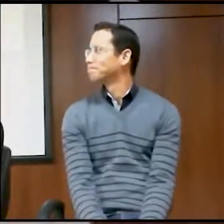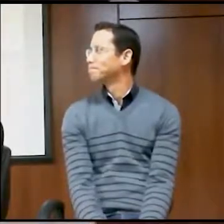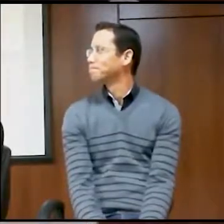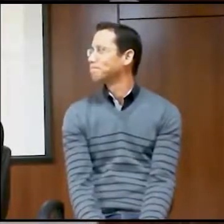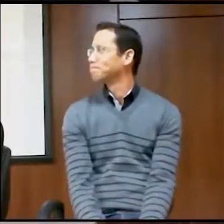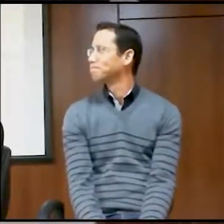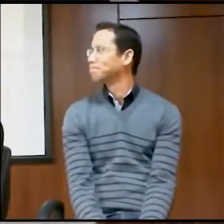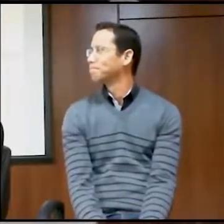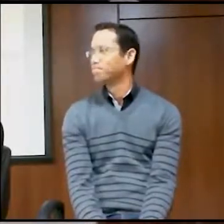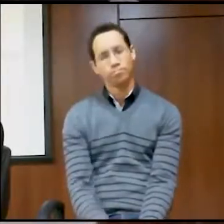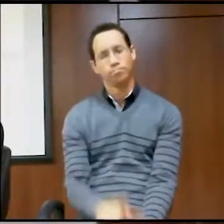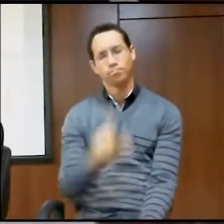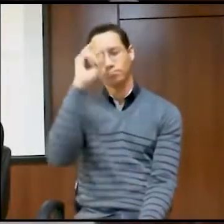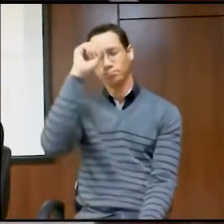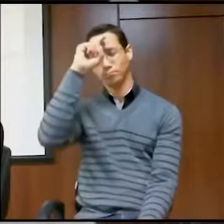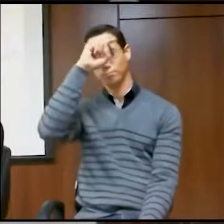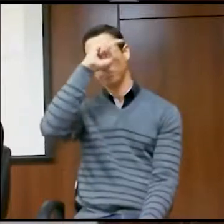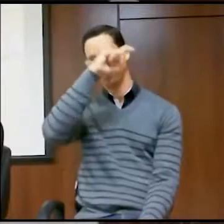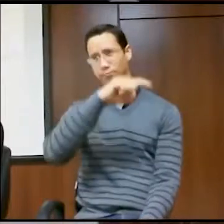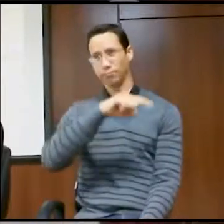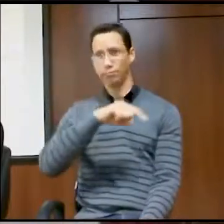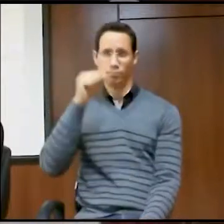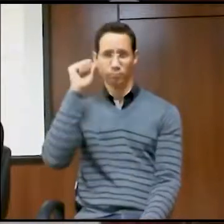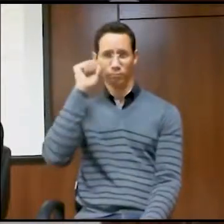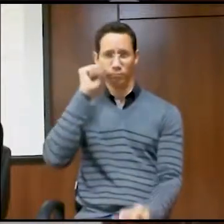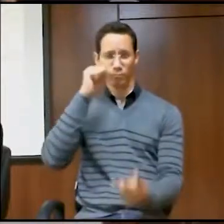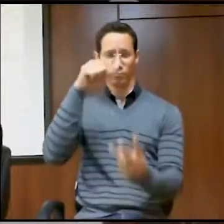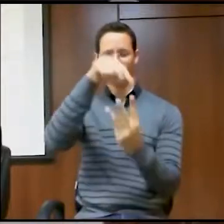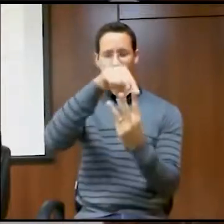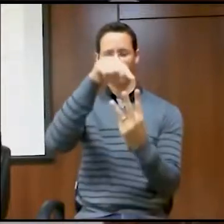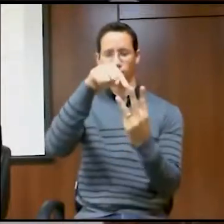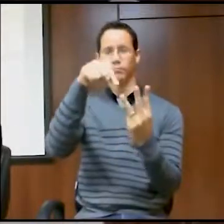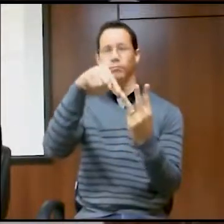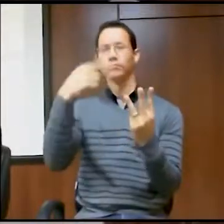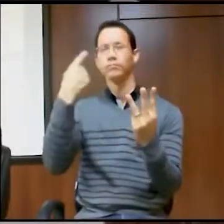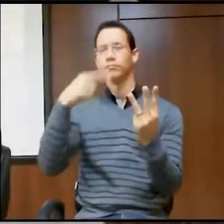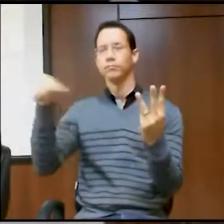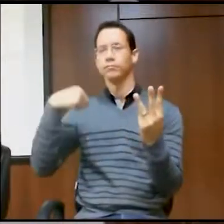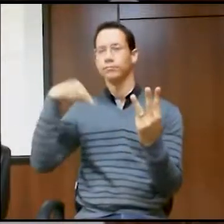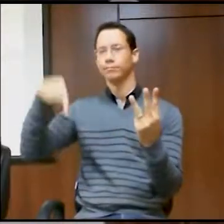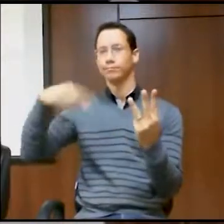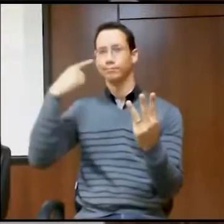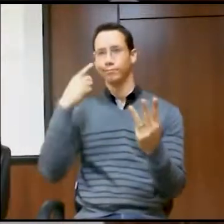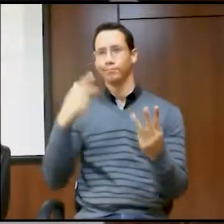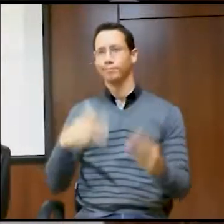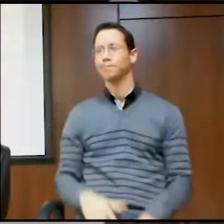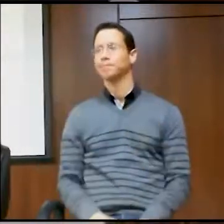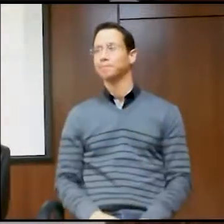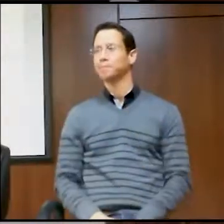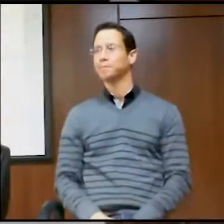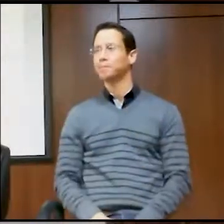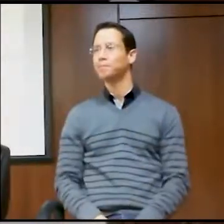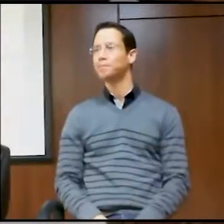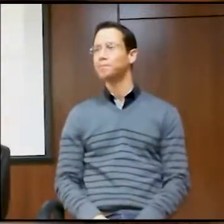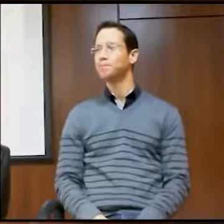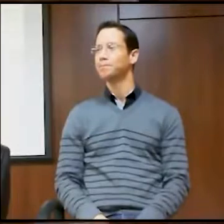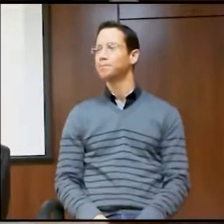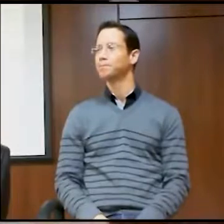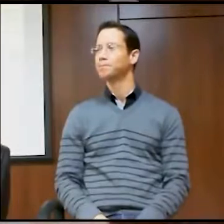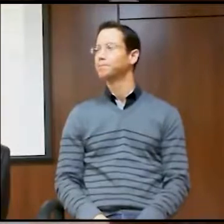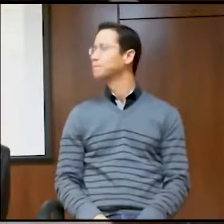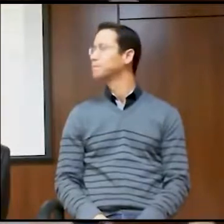situação difícil aqui para mim, depois dessas duas mulheres aqui ter arrasado aqui nas apresentações, né? E aí,